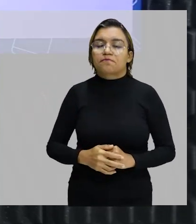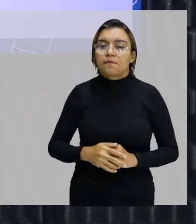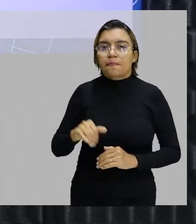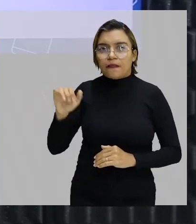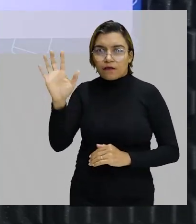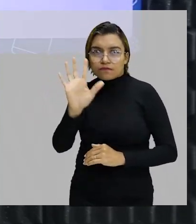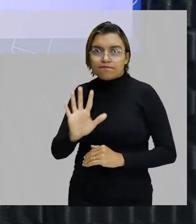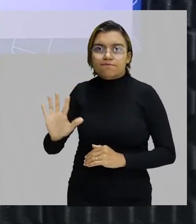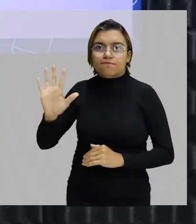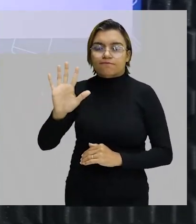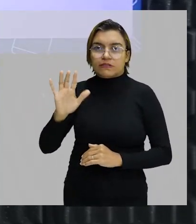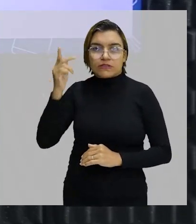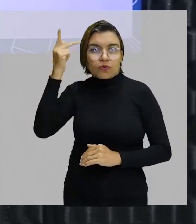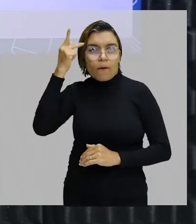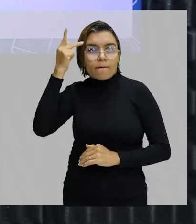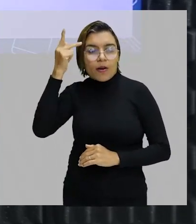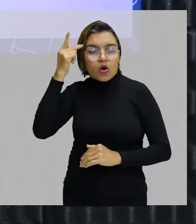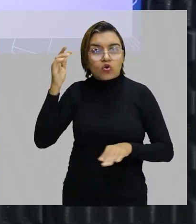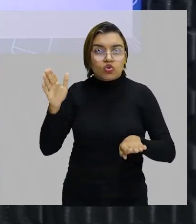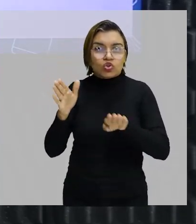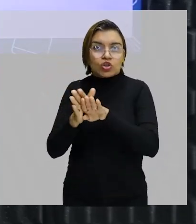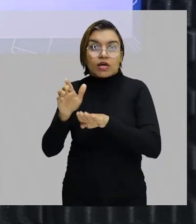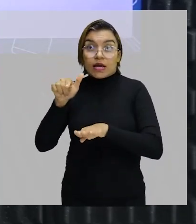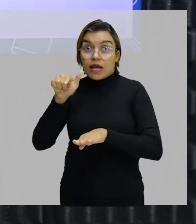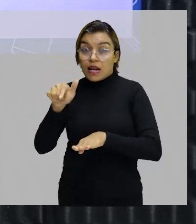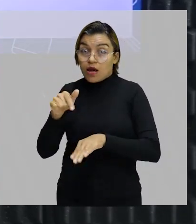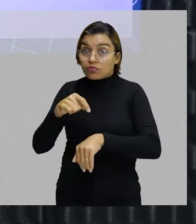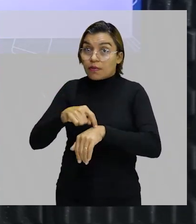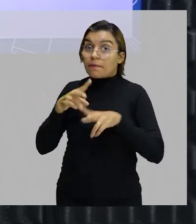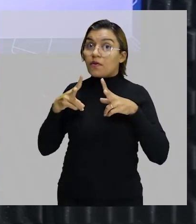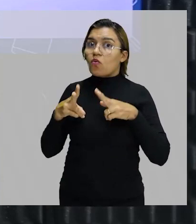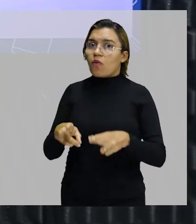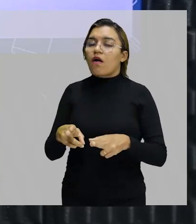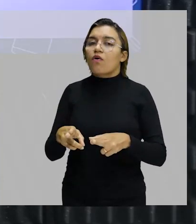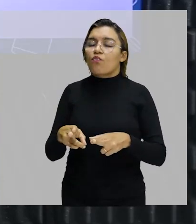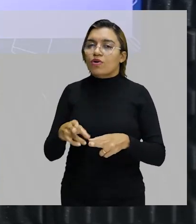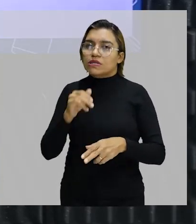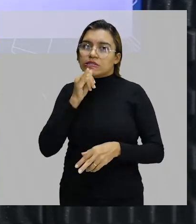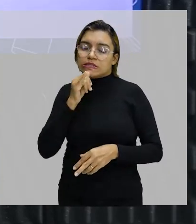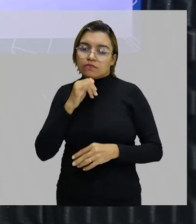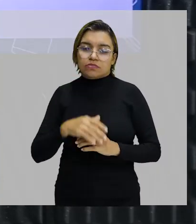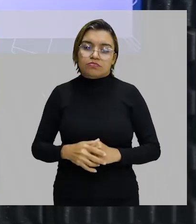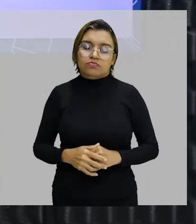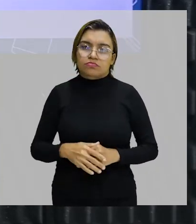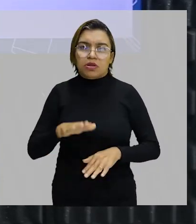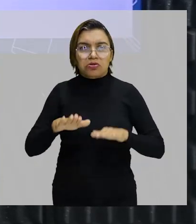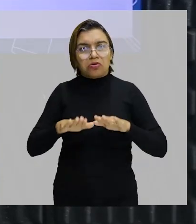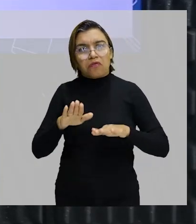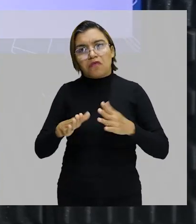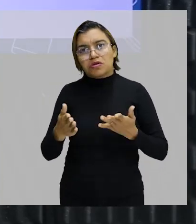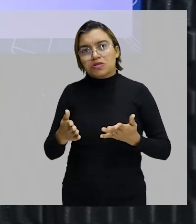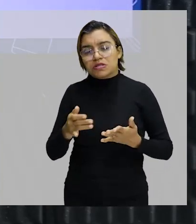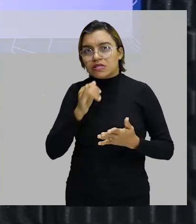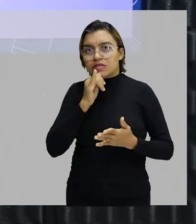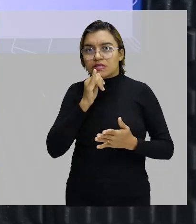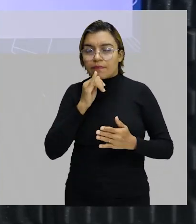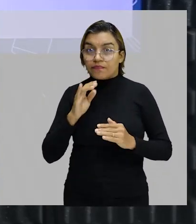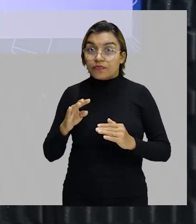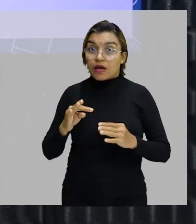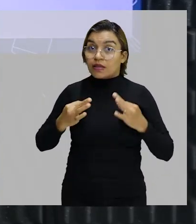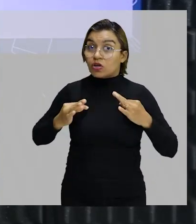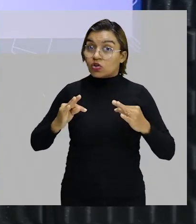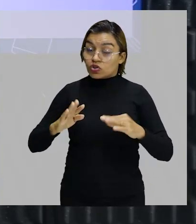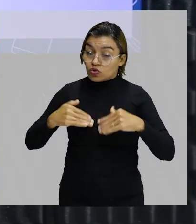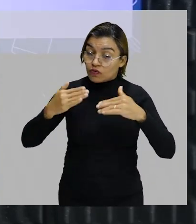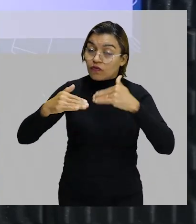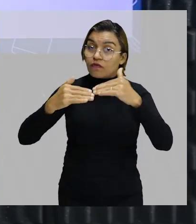São Paulo, ela chega na mesma proporção e no mesmo tempo, né? Talvez nem na mesma proporção, que às vezes a evolução tecnológica